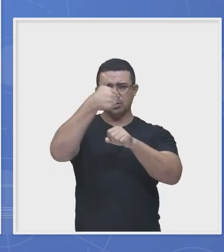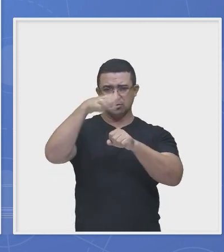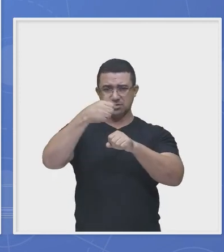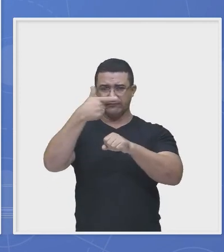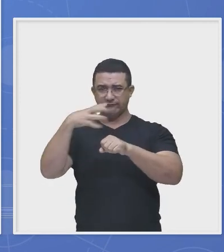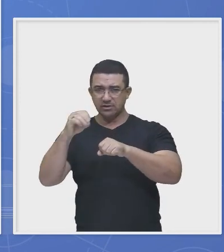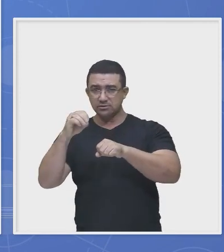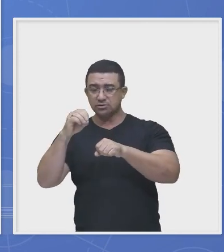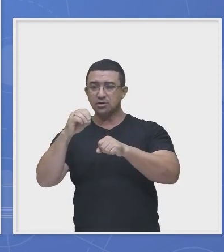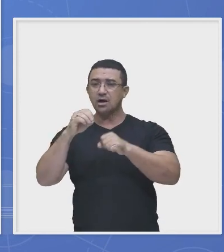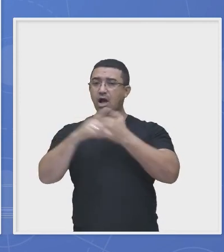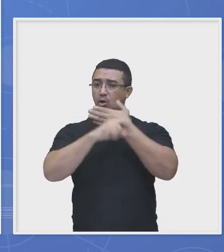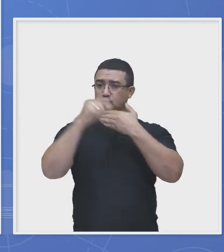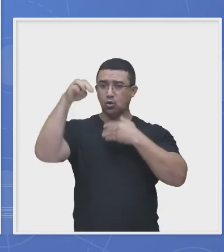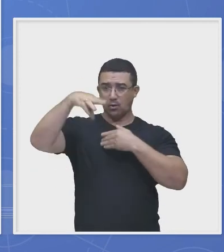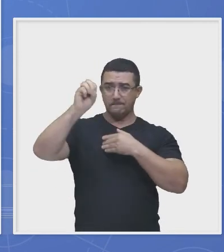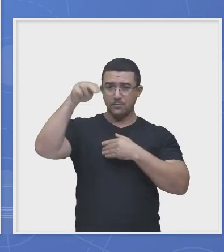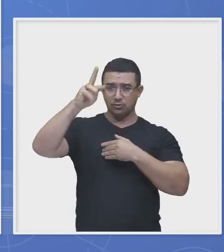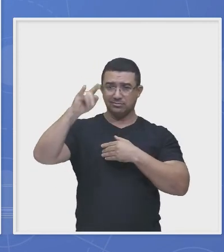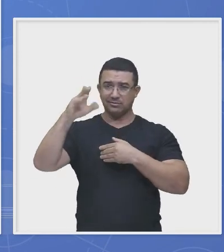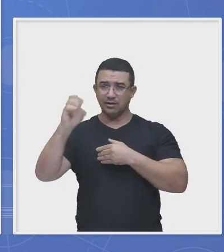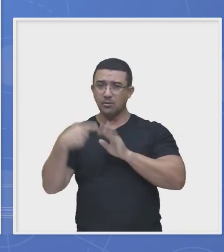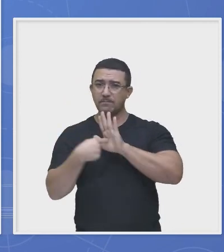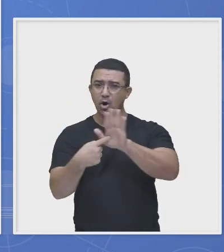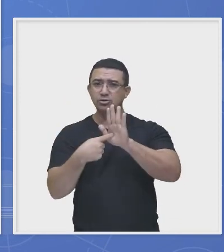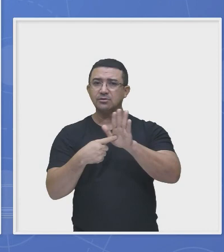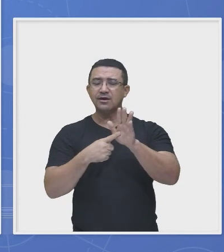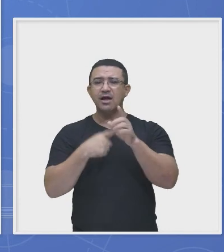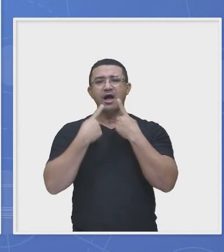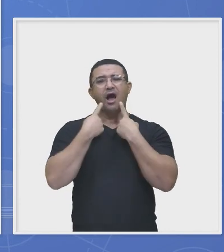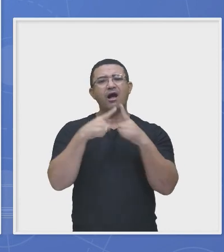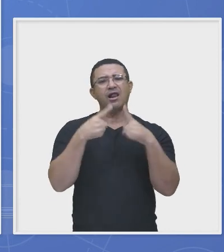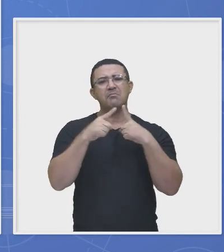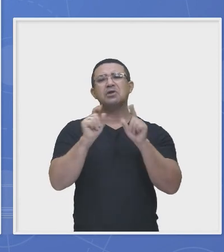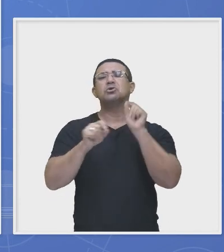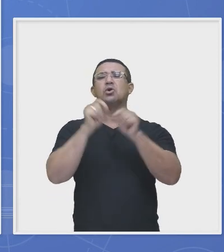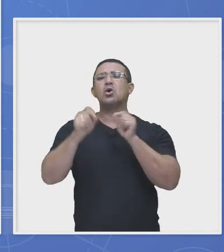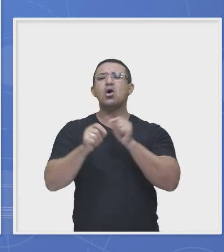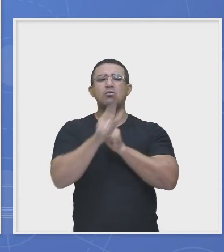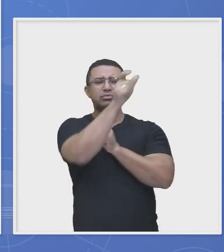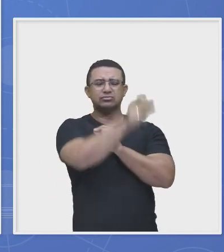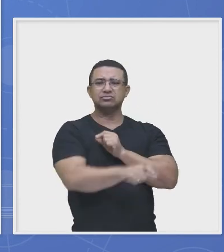apresenta de forma crítica e mordaz o tratamento cruel a que é